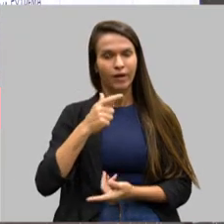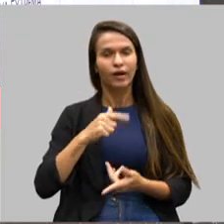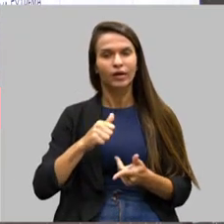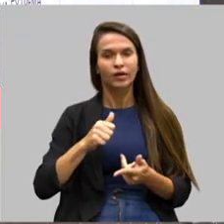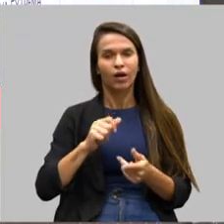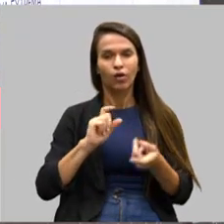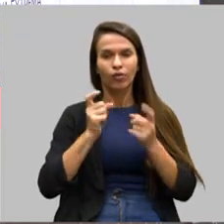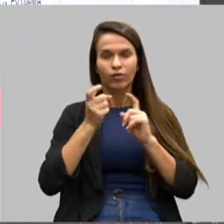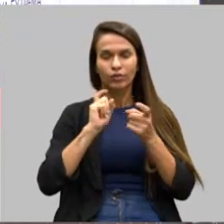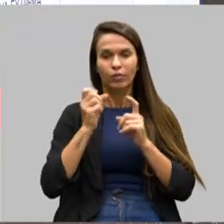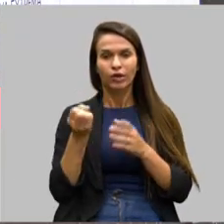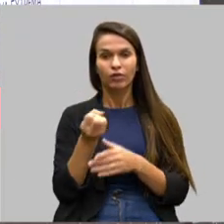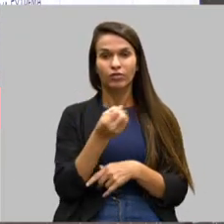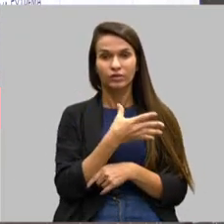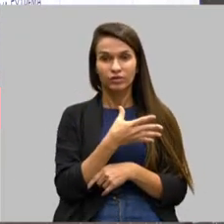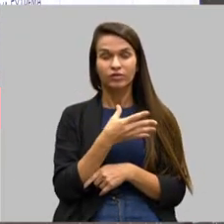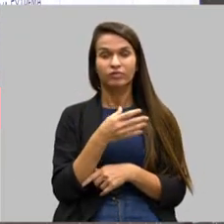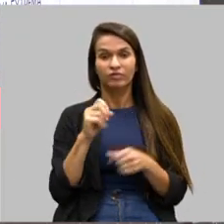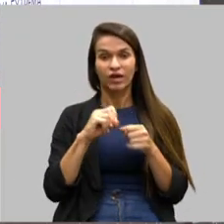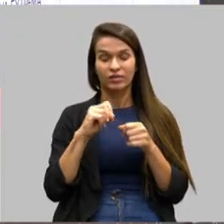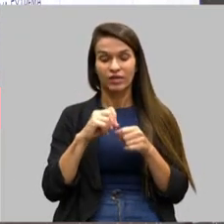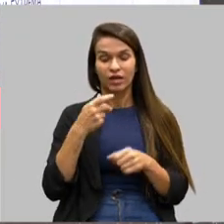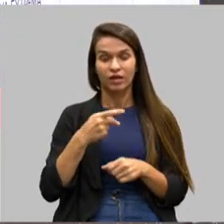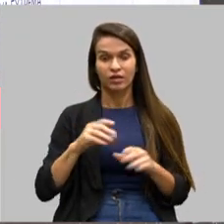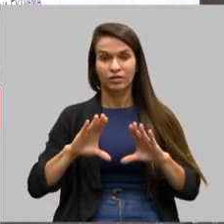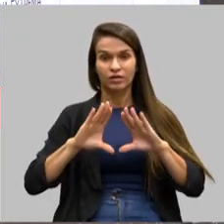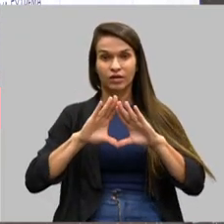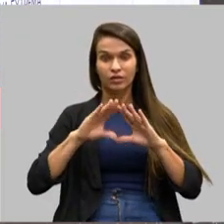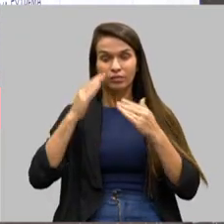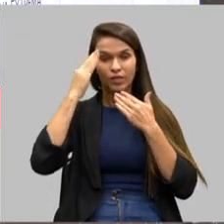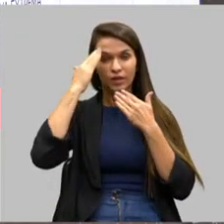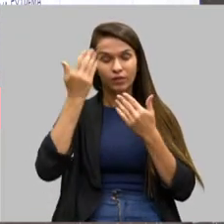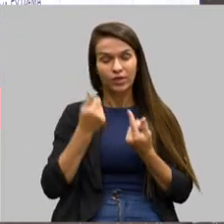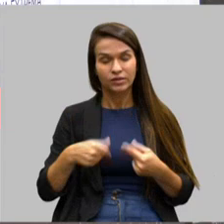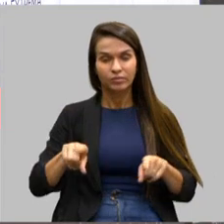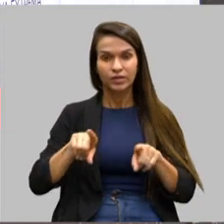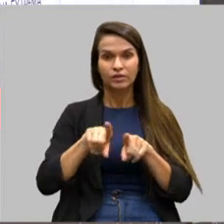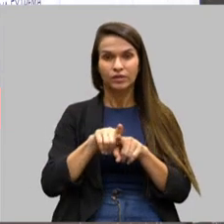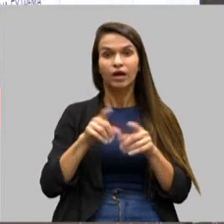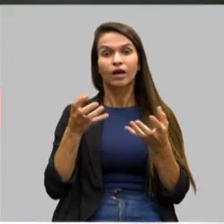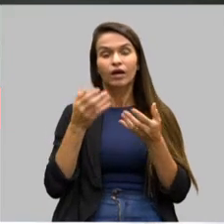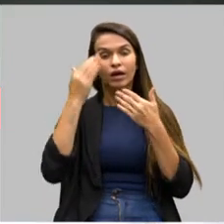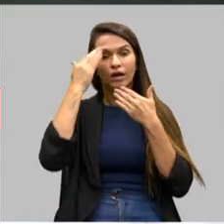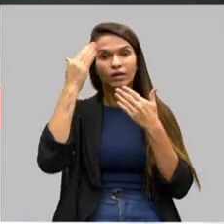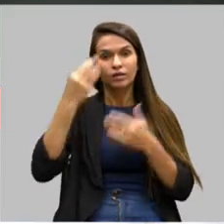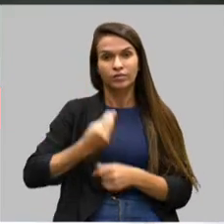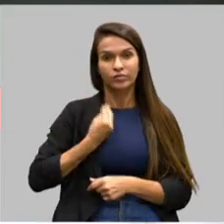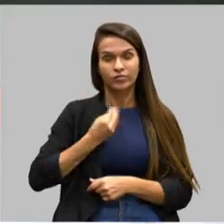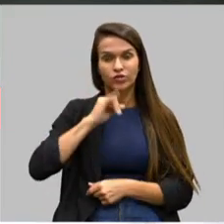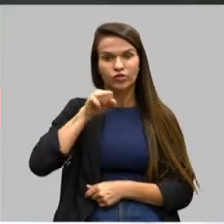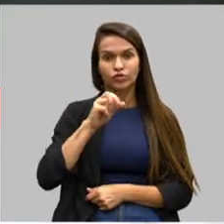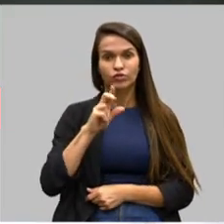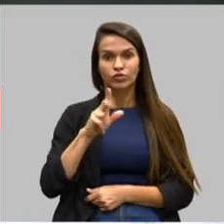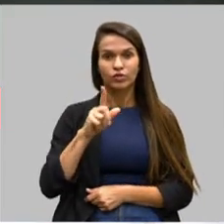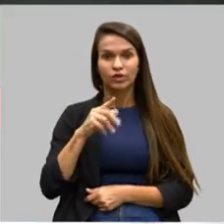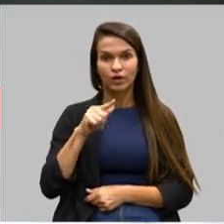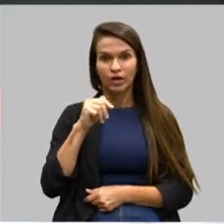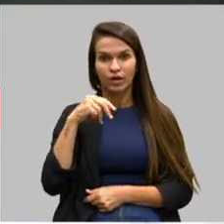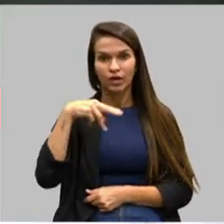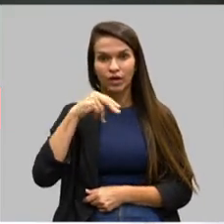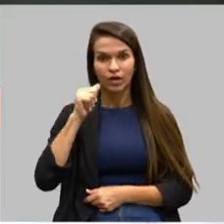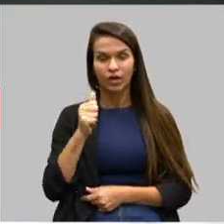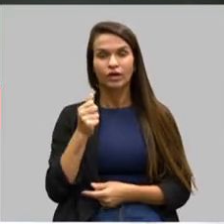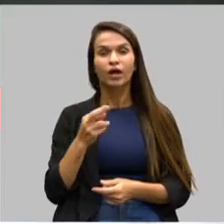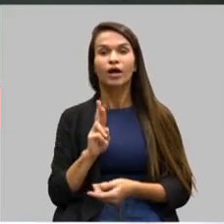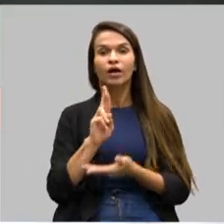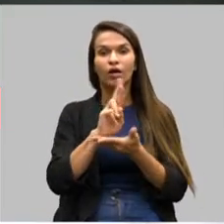estamos fazendo também aqui nessa casa. Muito obrigado por essa parceria. Quero aqui agradecer a presença da Juliana Nazaré, representando a Universidade